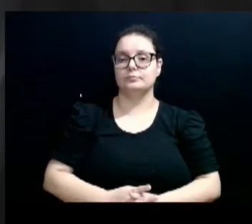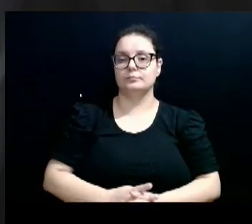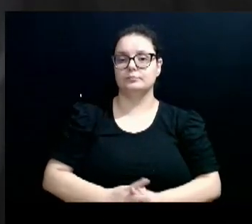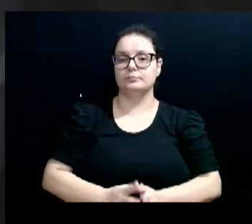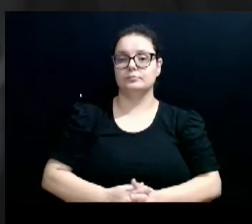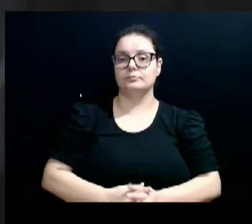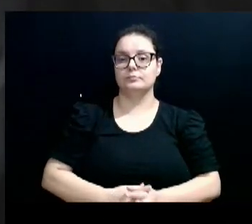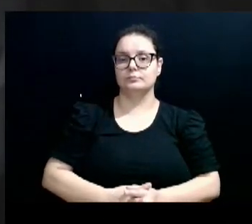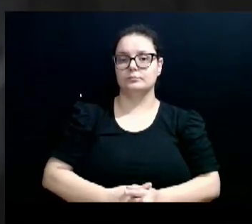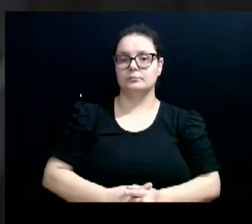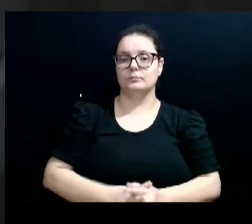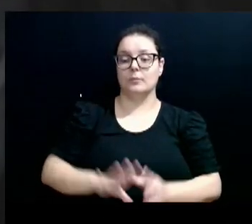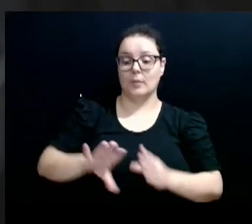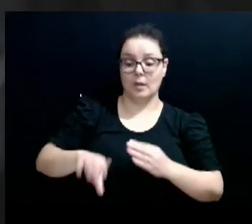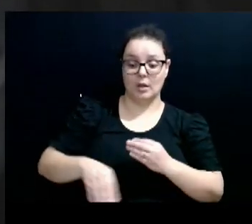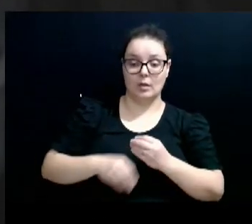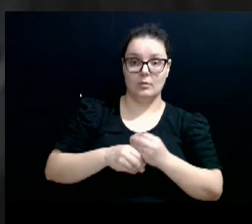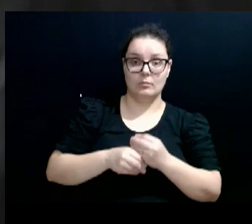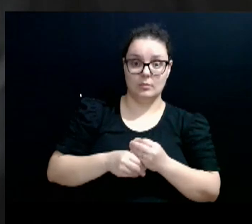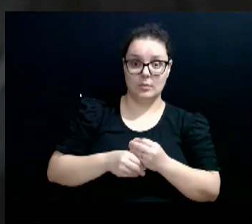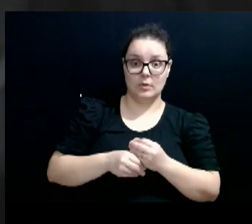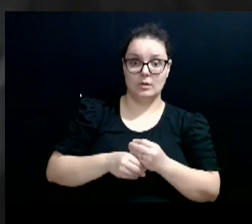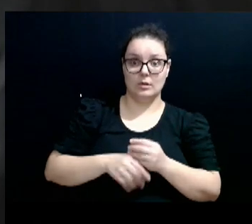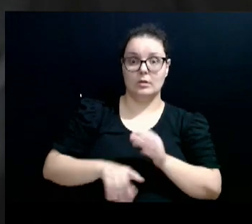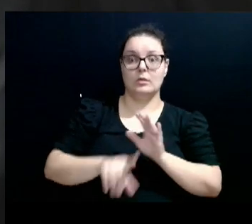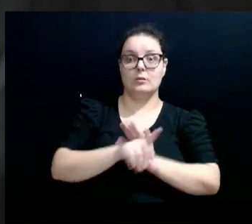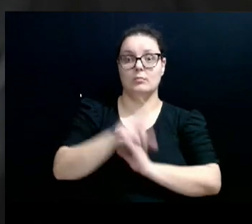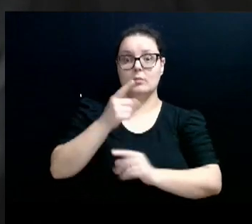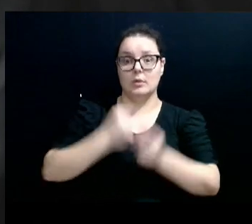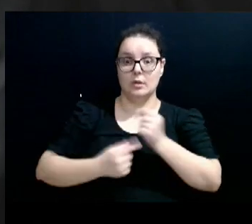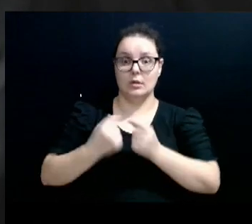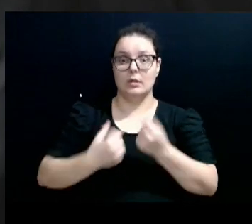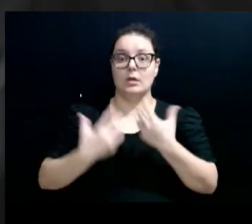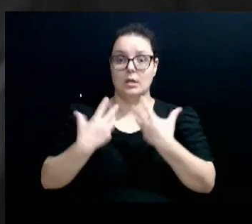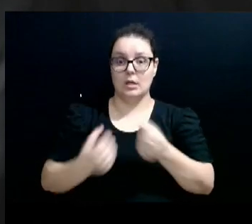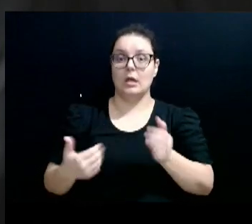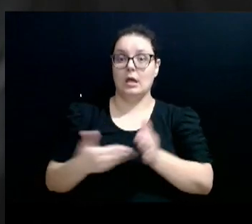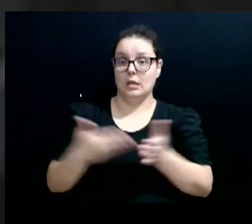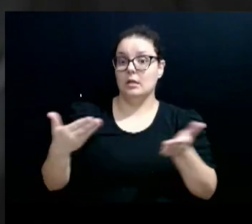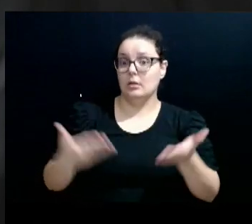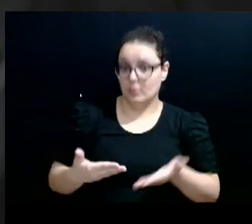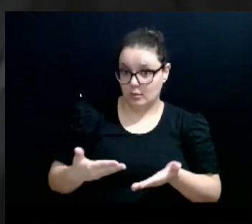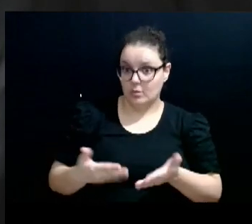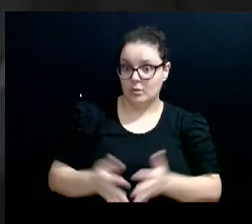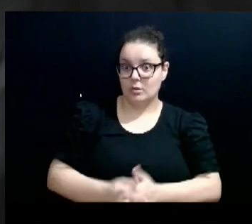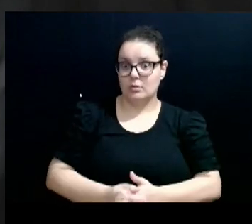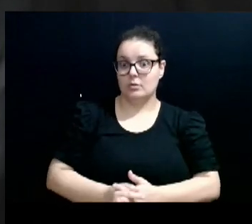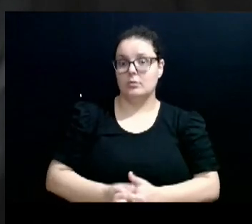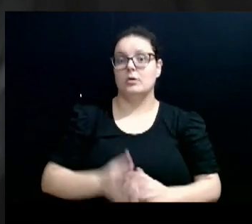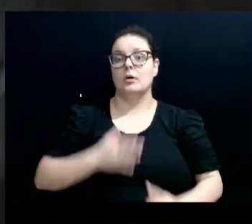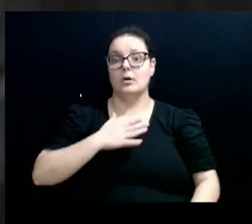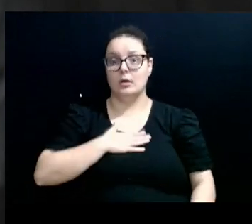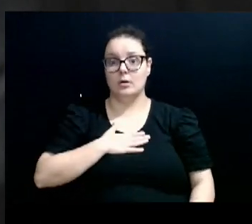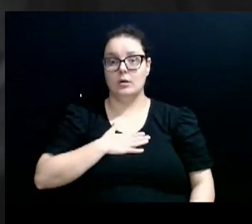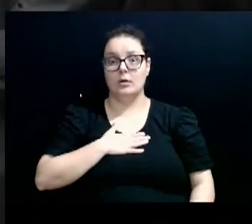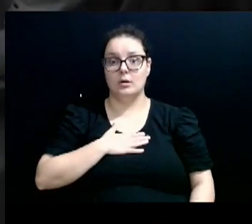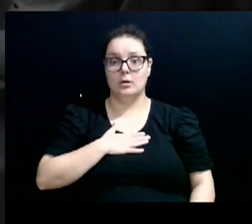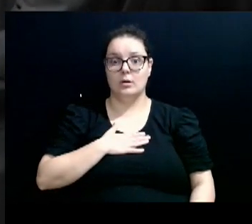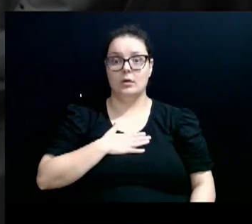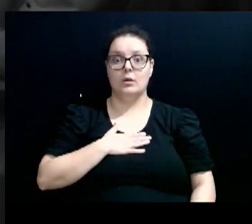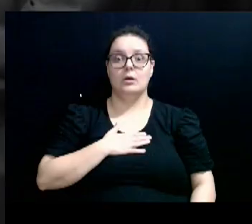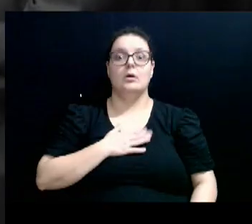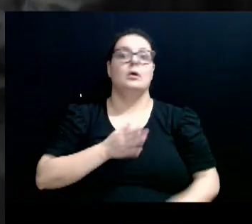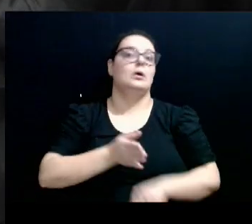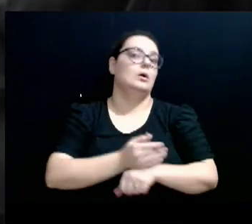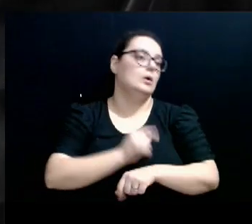emenda em uma lei orçamentária aceita até hoje foi a minha. Antes de existir emenda impositiva. Antes